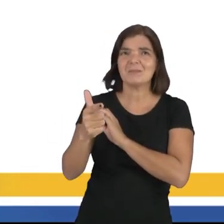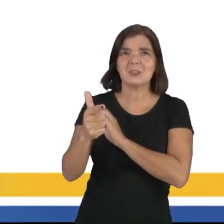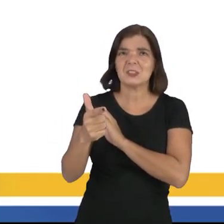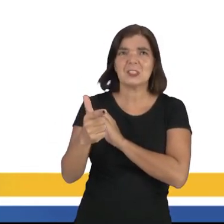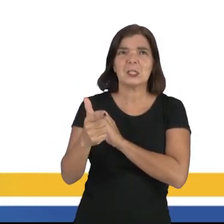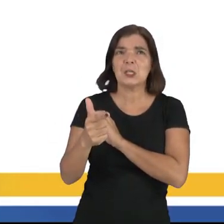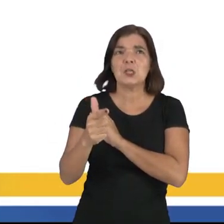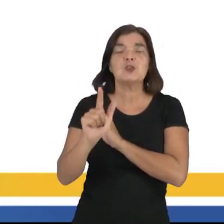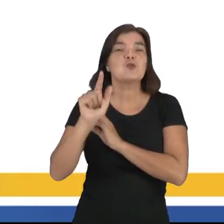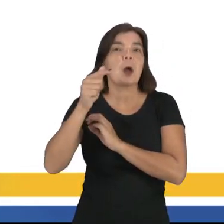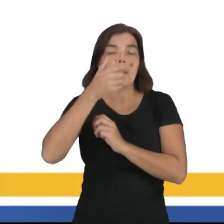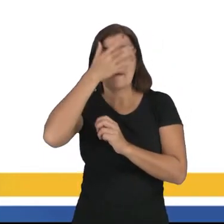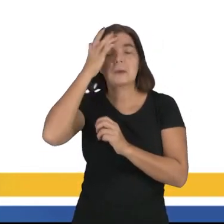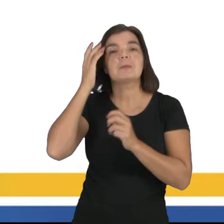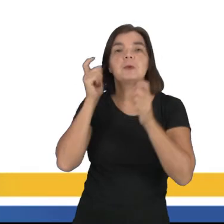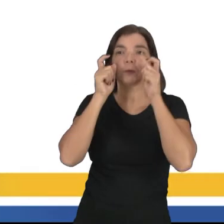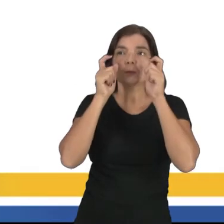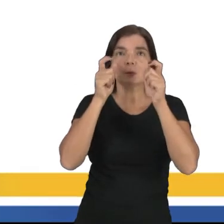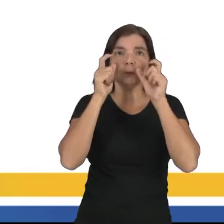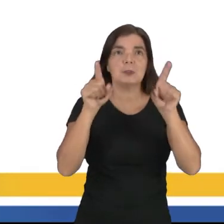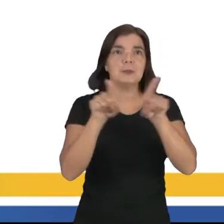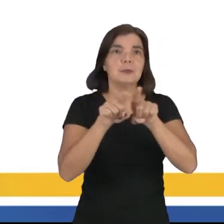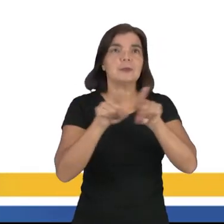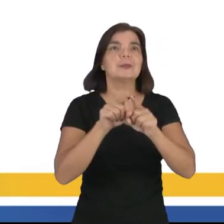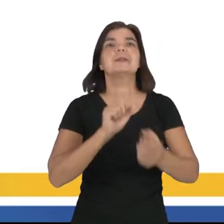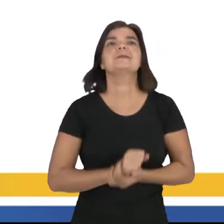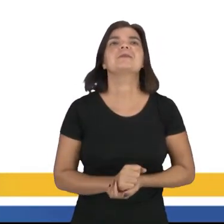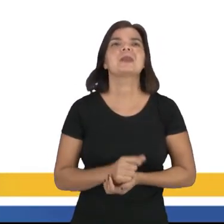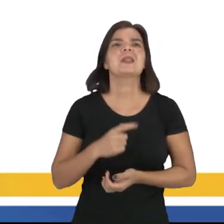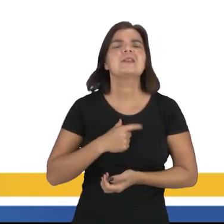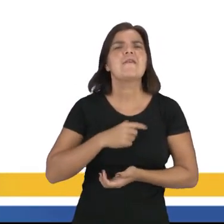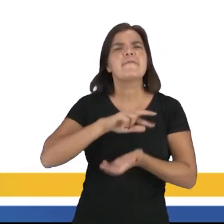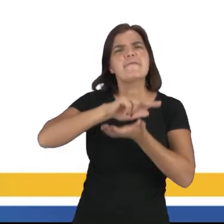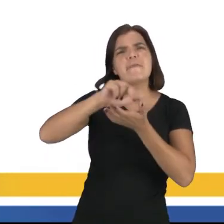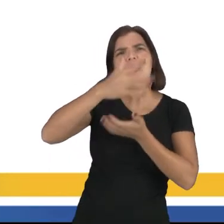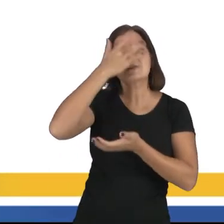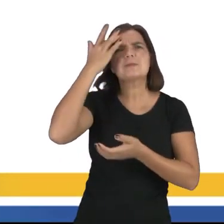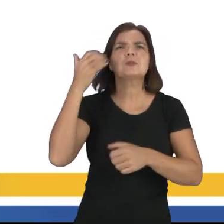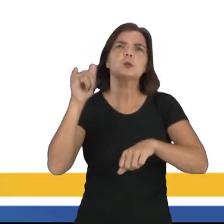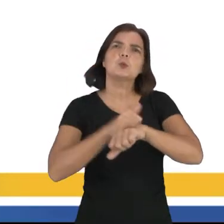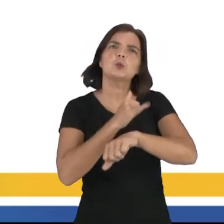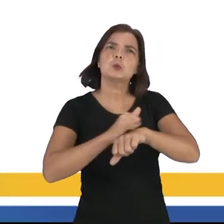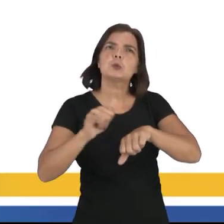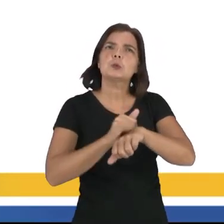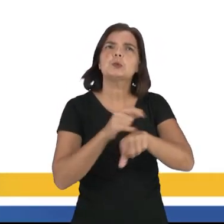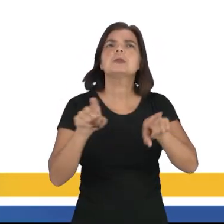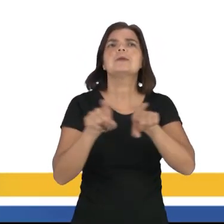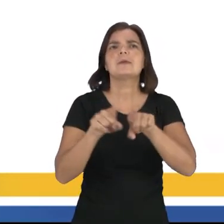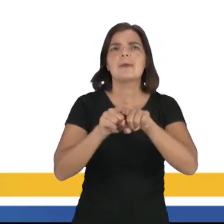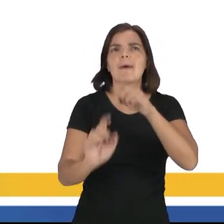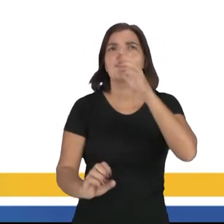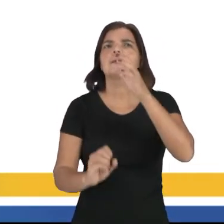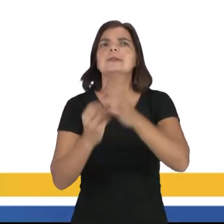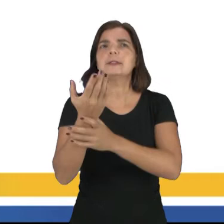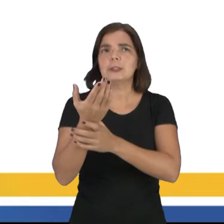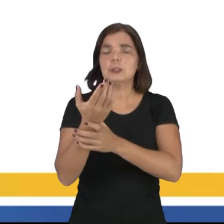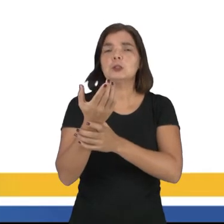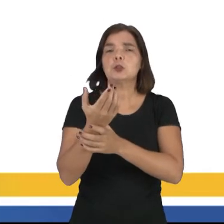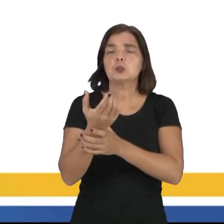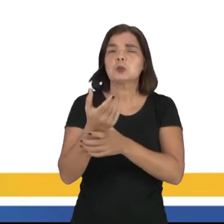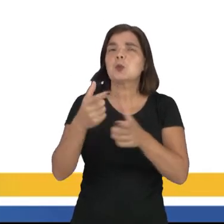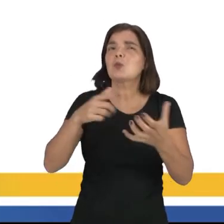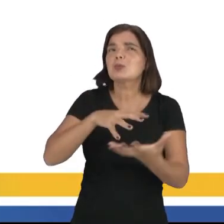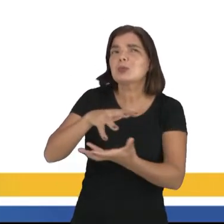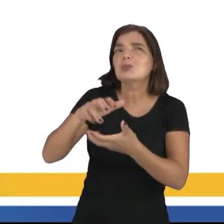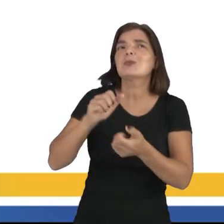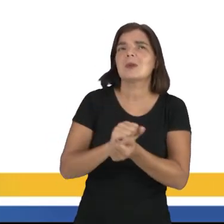complexidade desorganizacional que atende a outros interesses. Centenas de estratégias de execução são realizadas